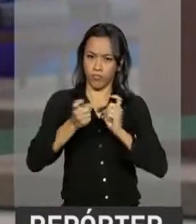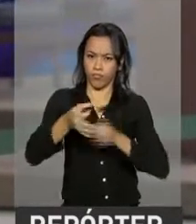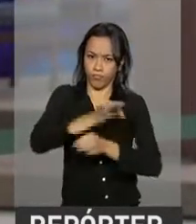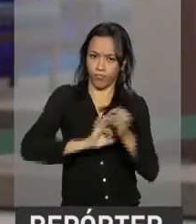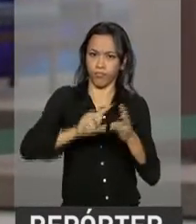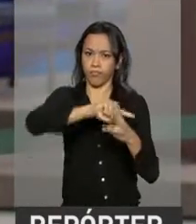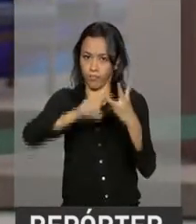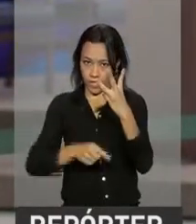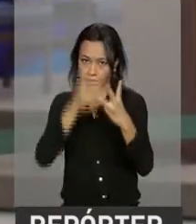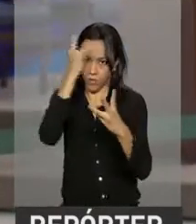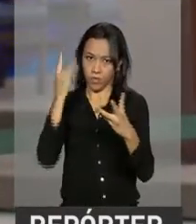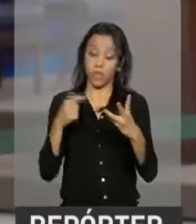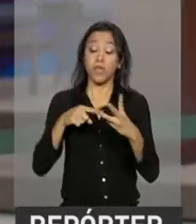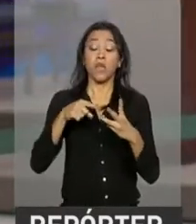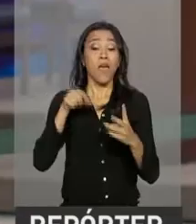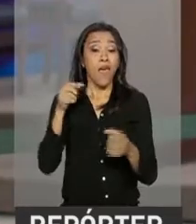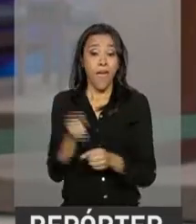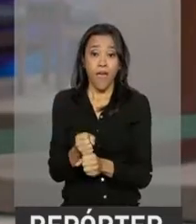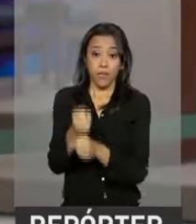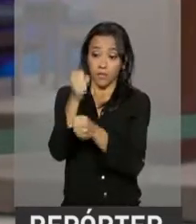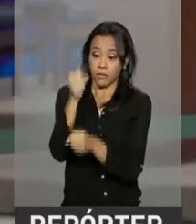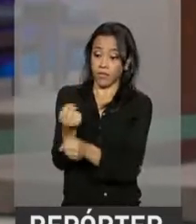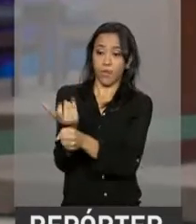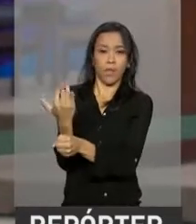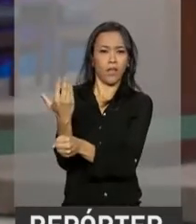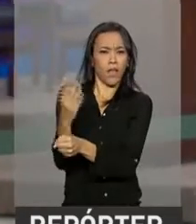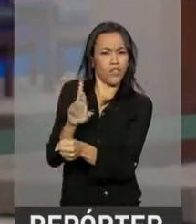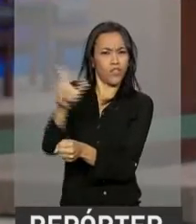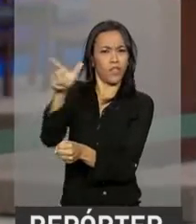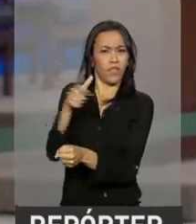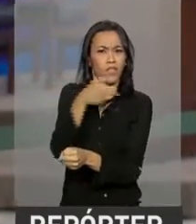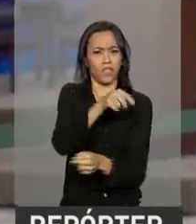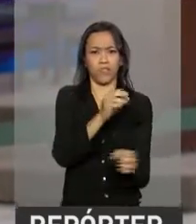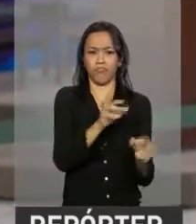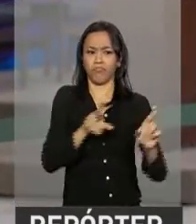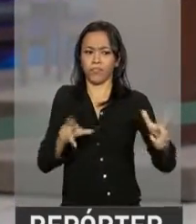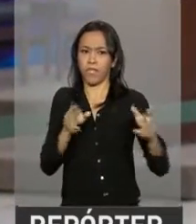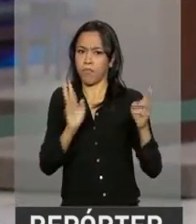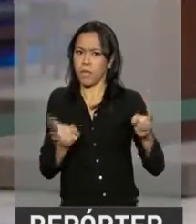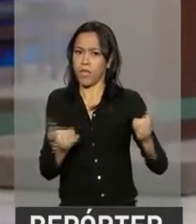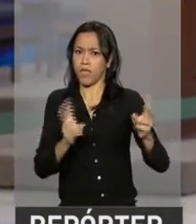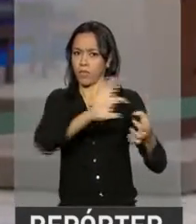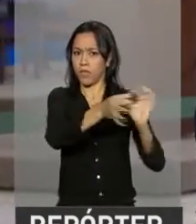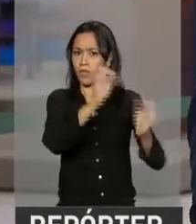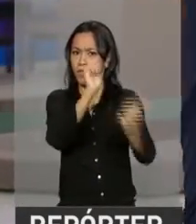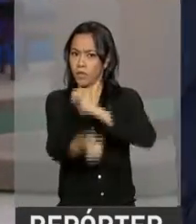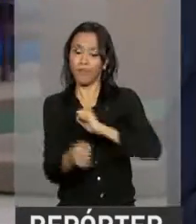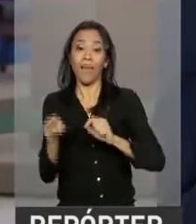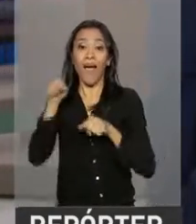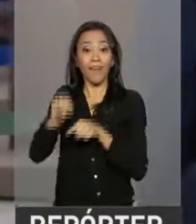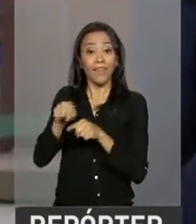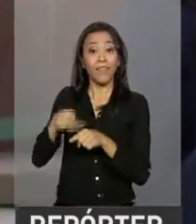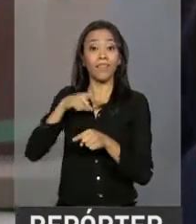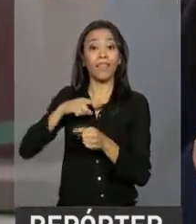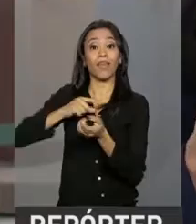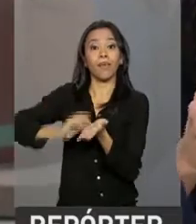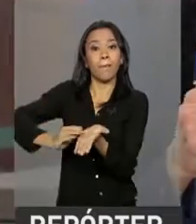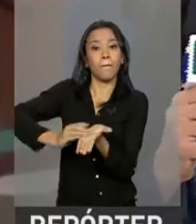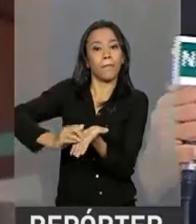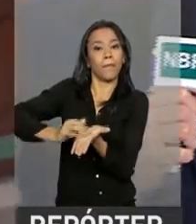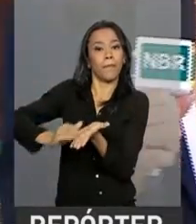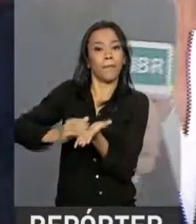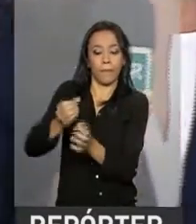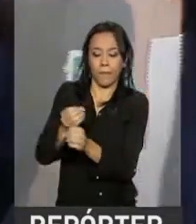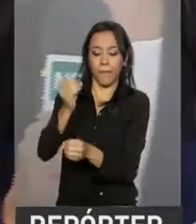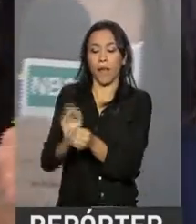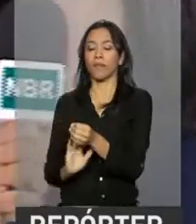essa tocha tem um diferencial aí da tocha olímpica a tocha paralímpica traz algumas inscrições em braille com palavras que inspiram os